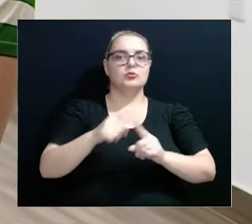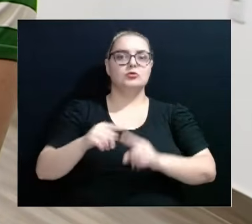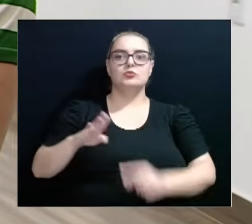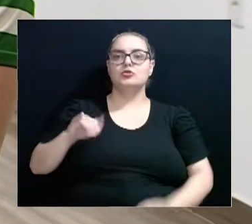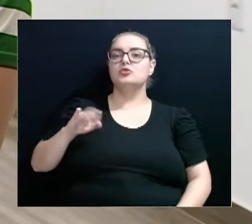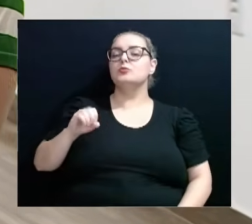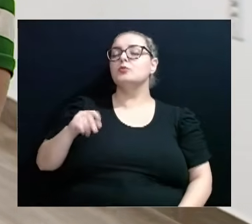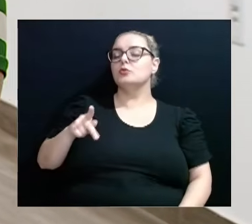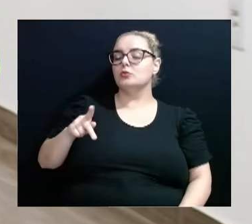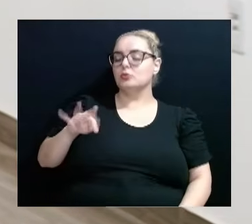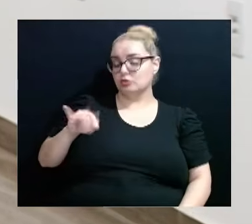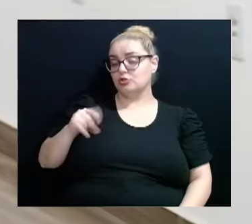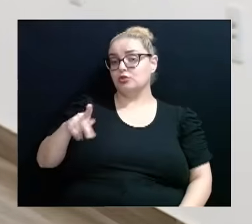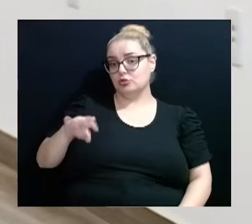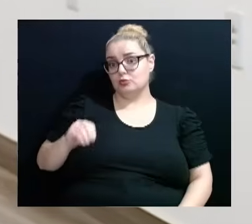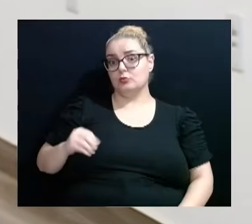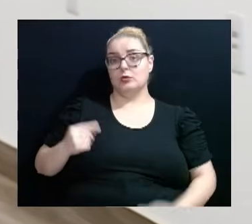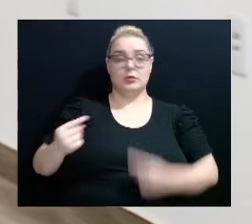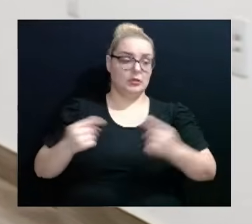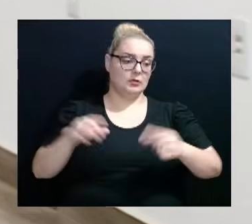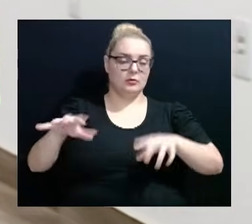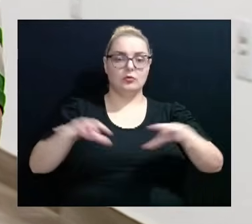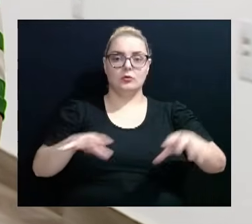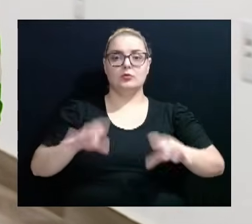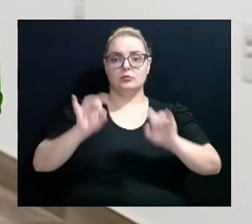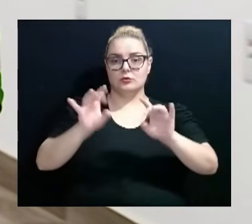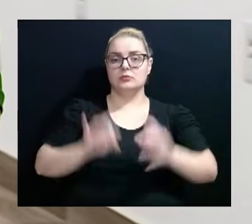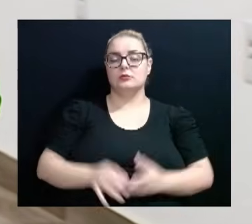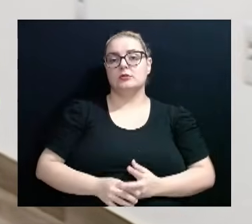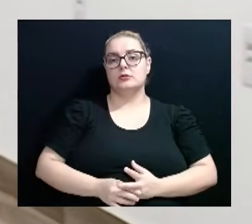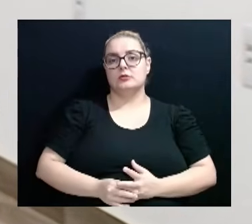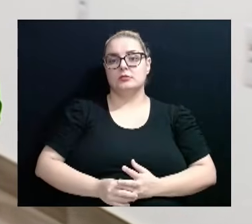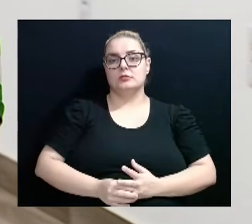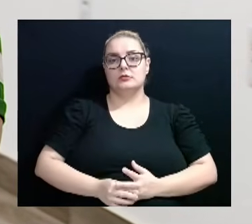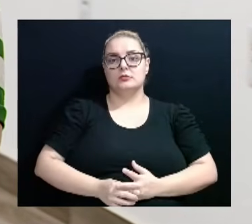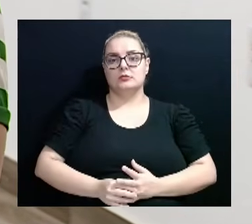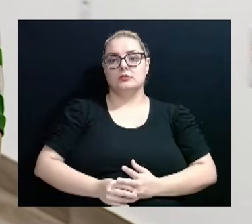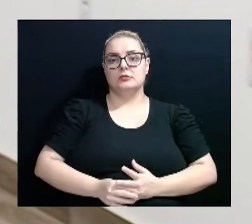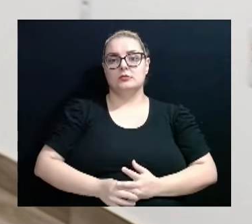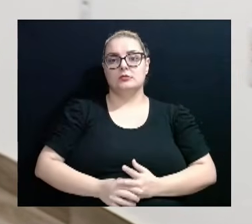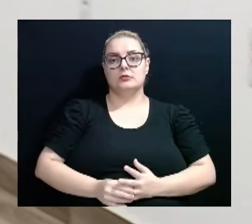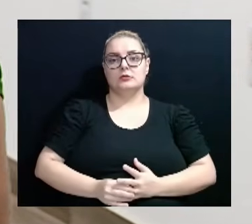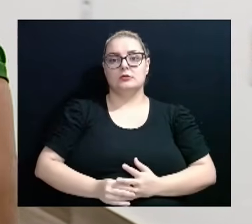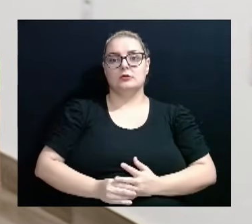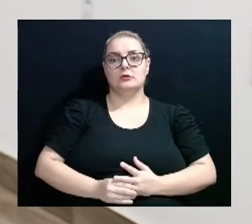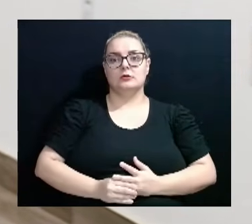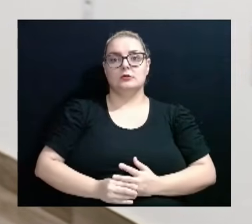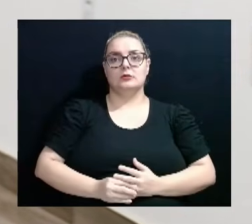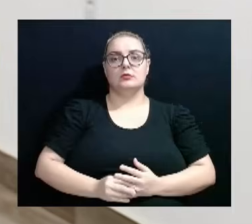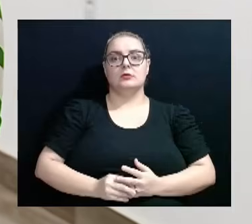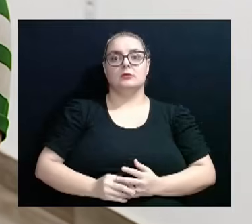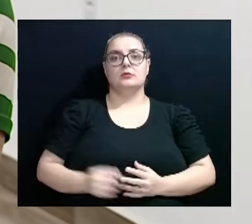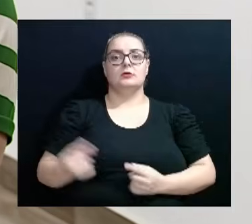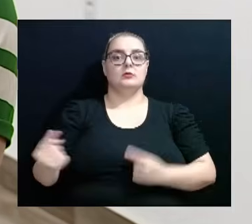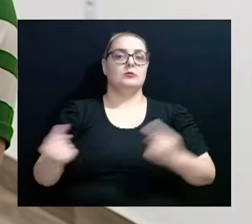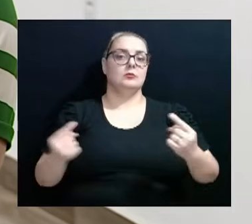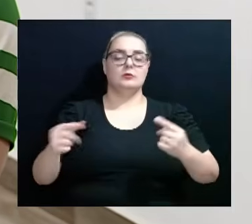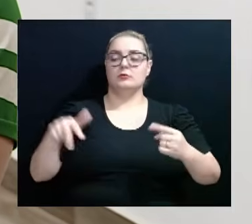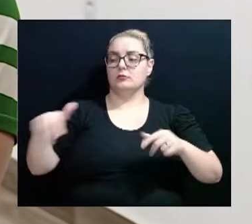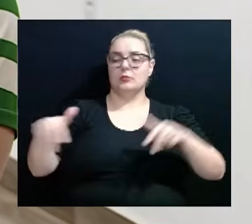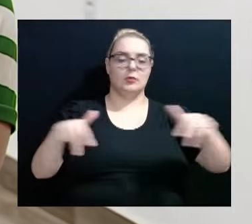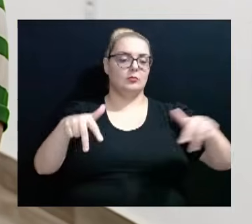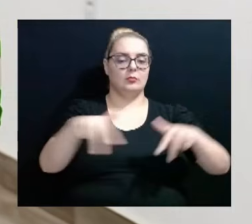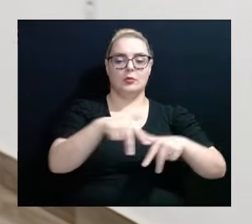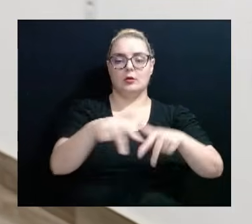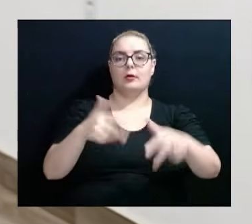de aptidão física, ver o porte, porque o futebol americano é um dos